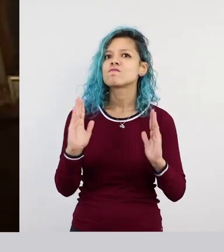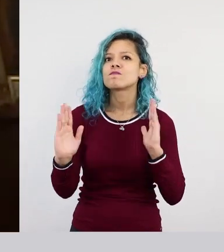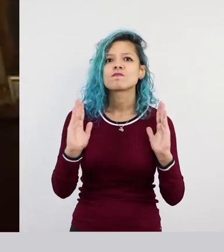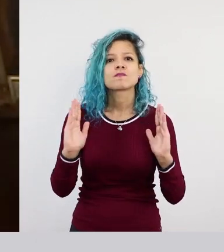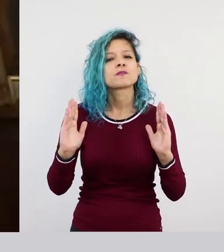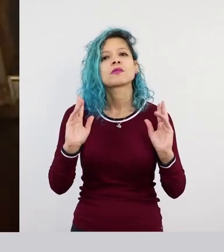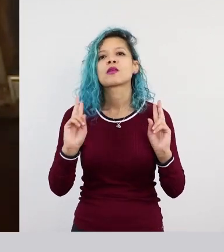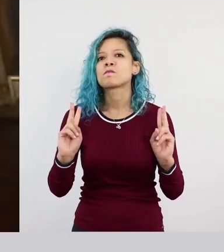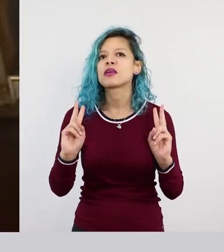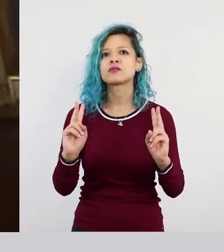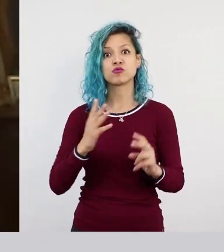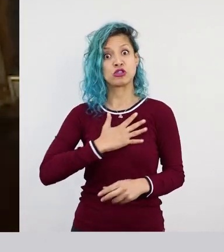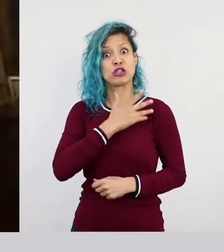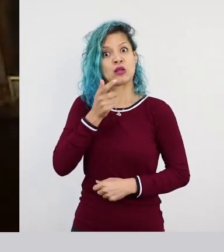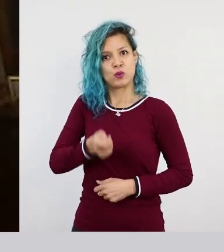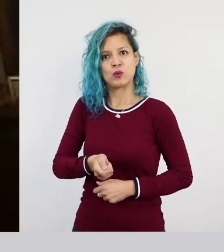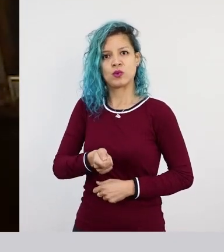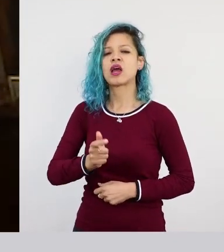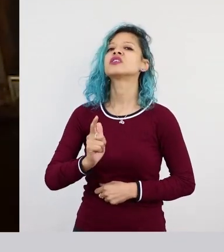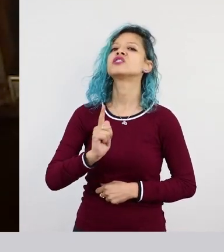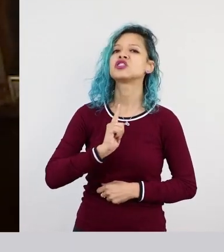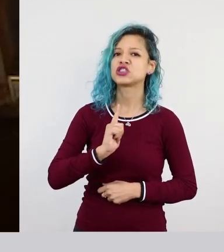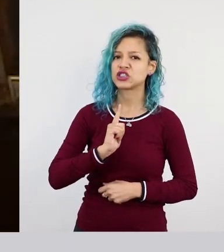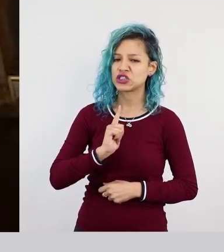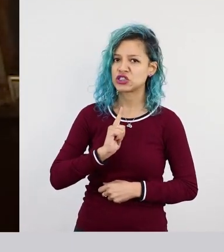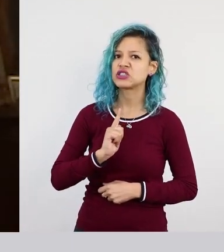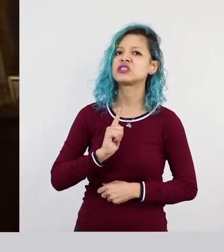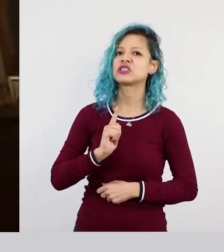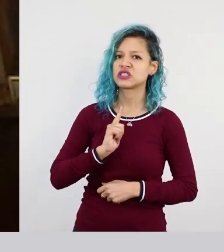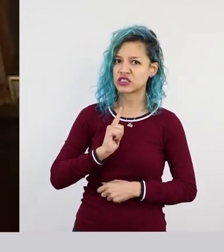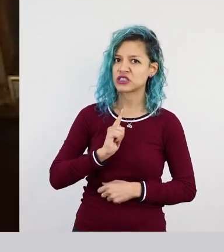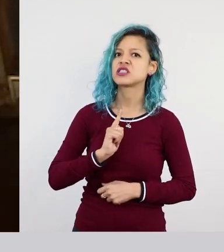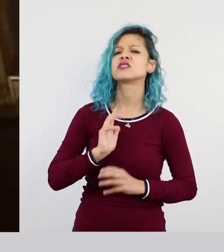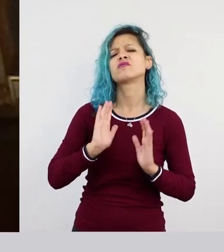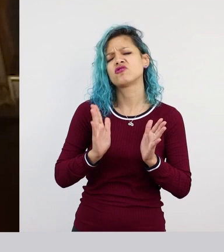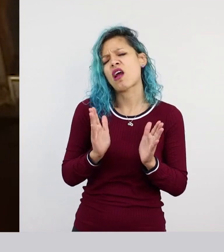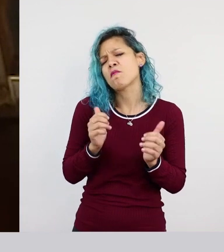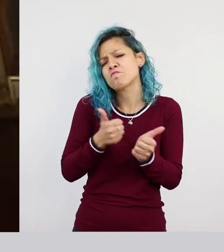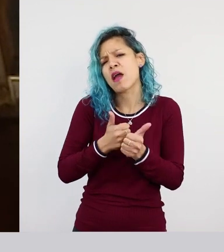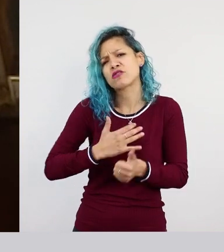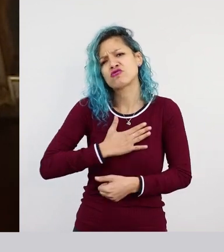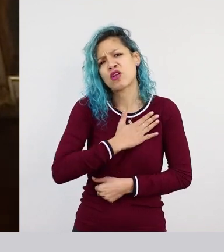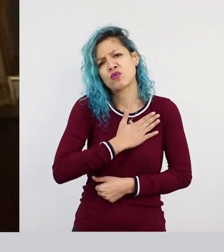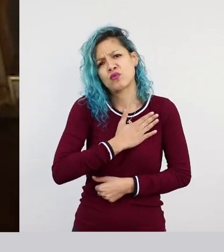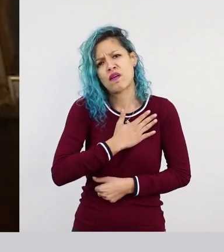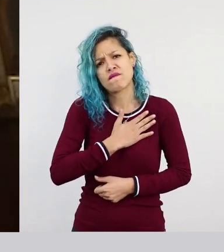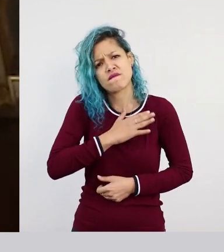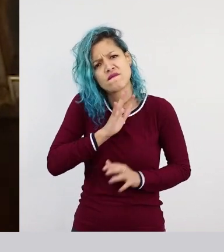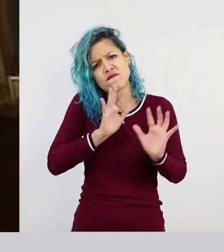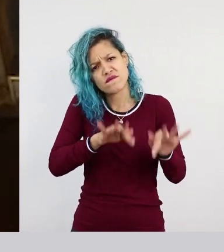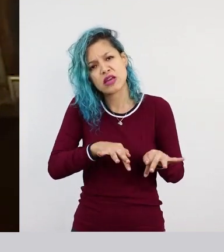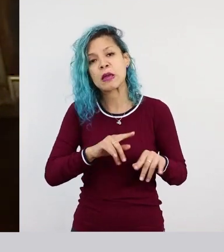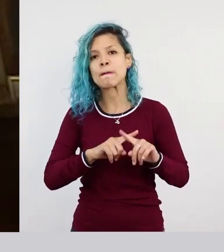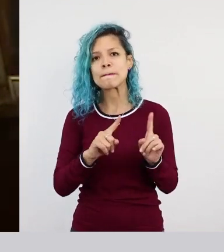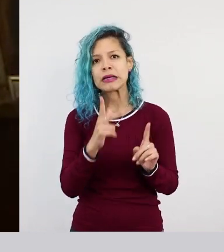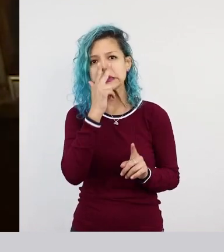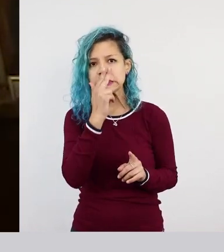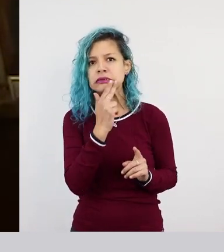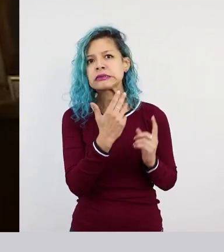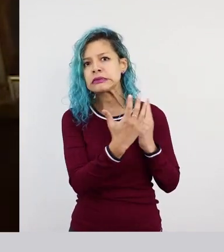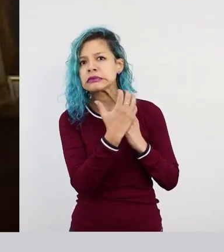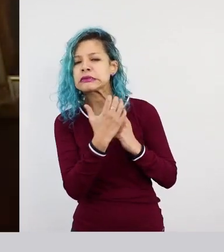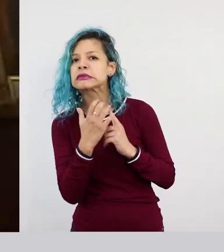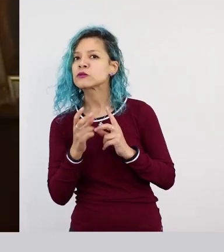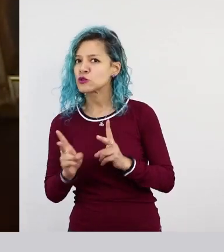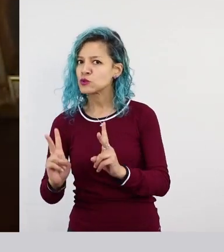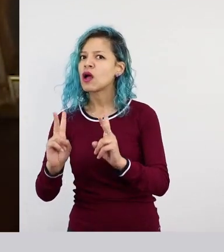ainda, né, aquela coisa da ditadura, e já estava mais no finzinho, mas a gente ainda